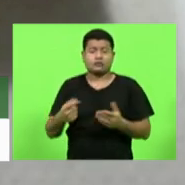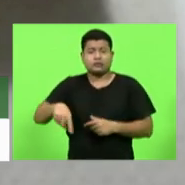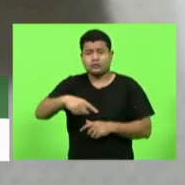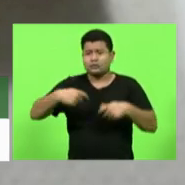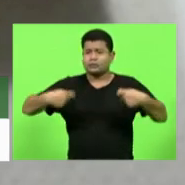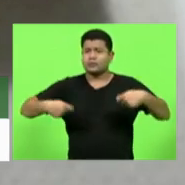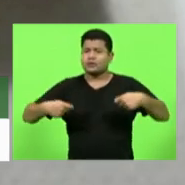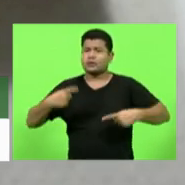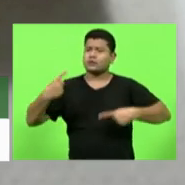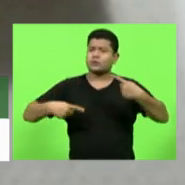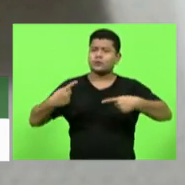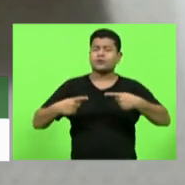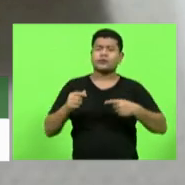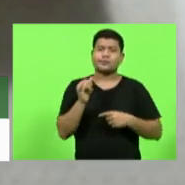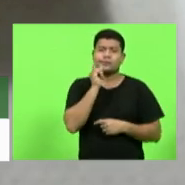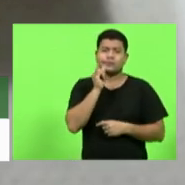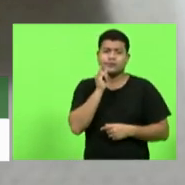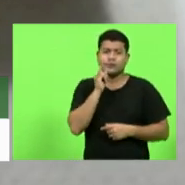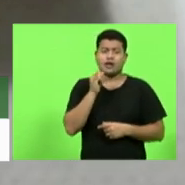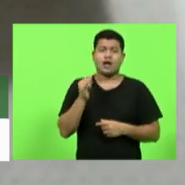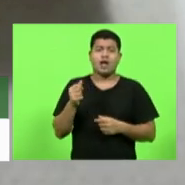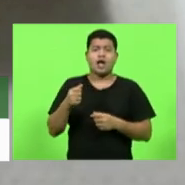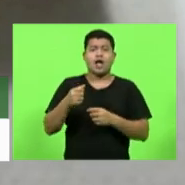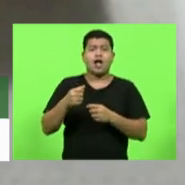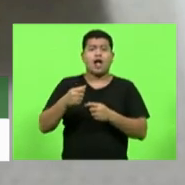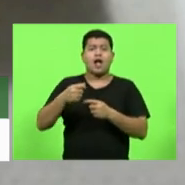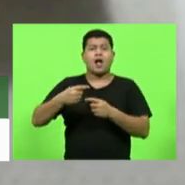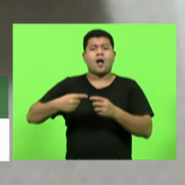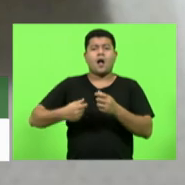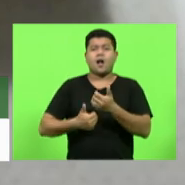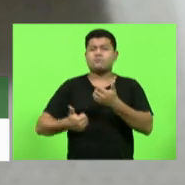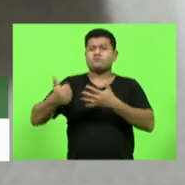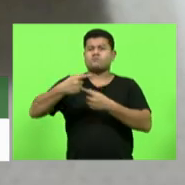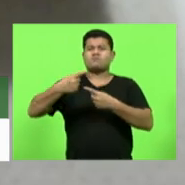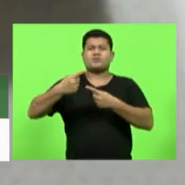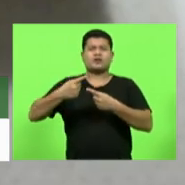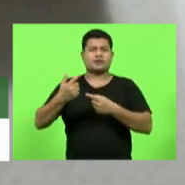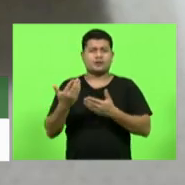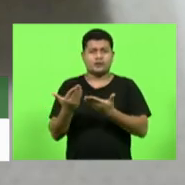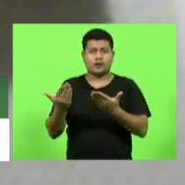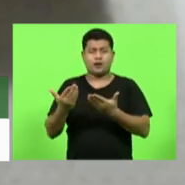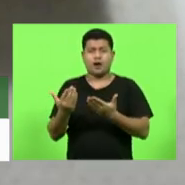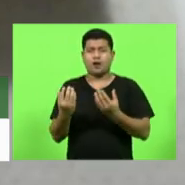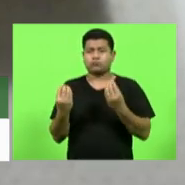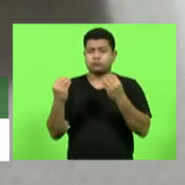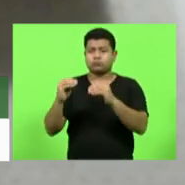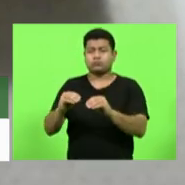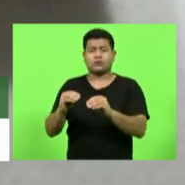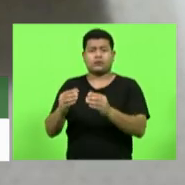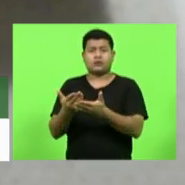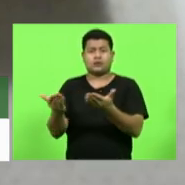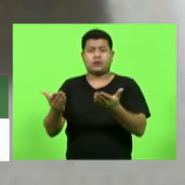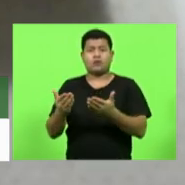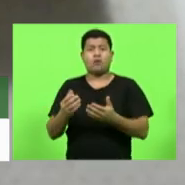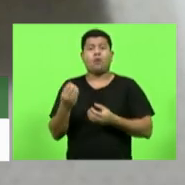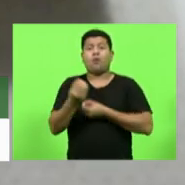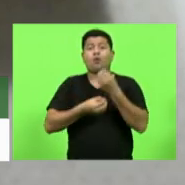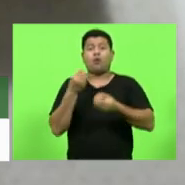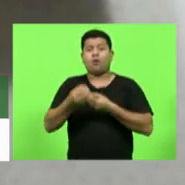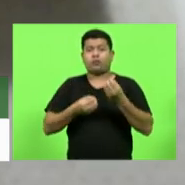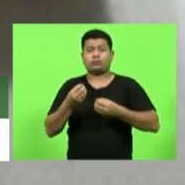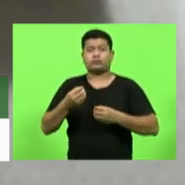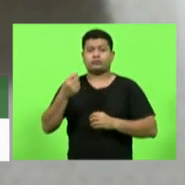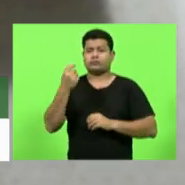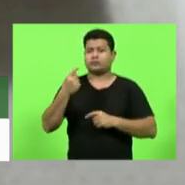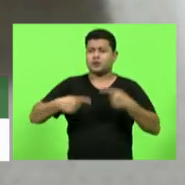por exemplo, as prioridades alocativas dentro do orçamento. Porque como é que tradicionalmente se discute orçamento no Brasil de